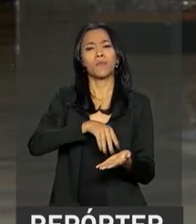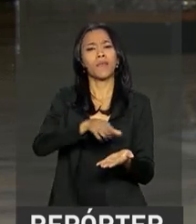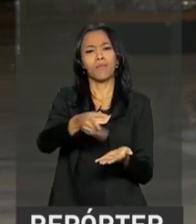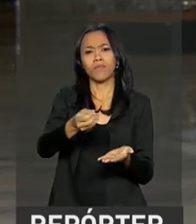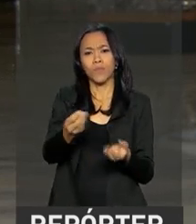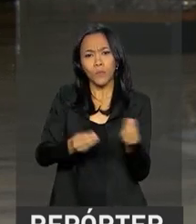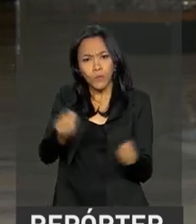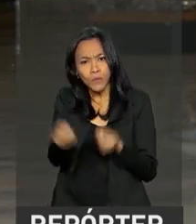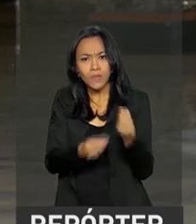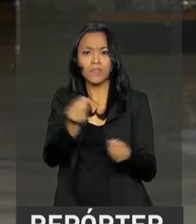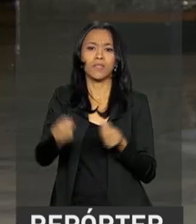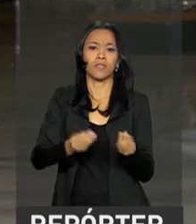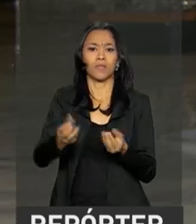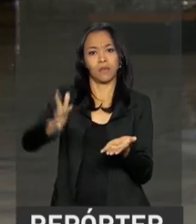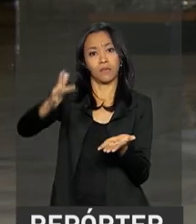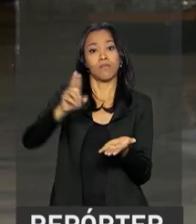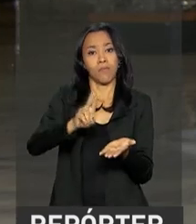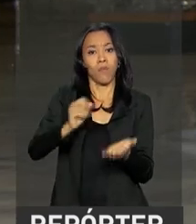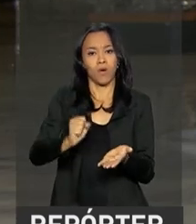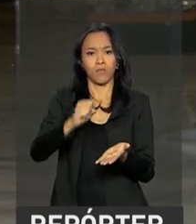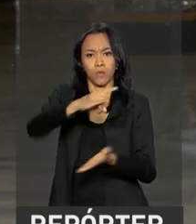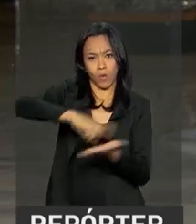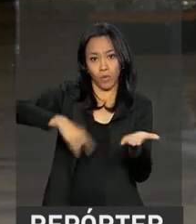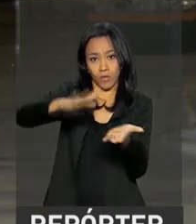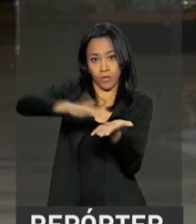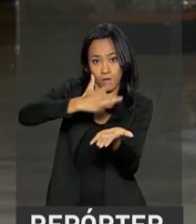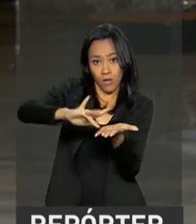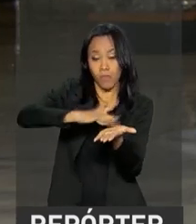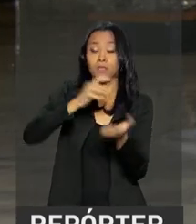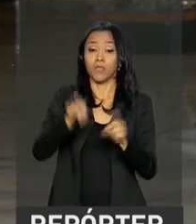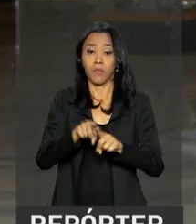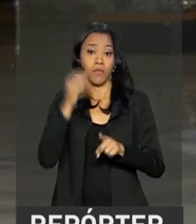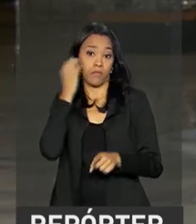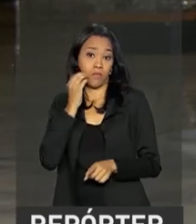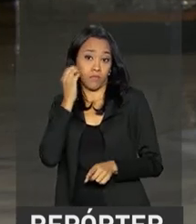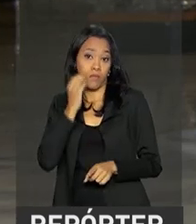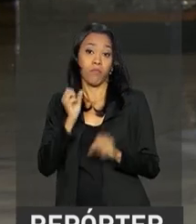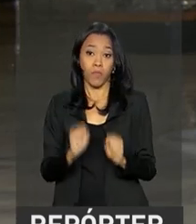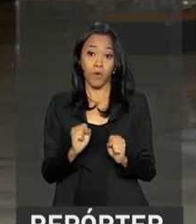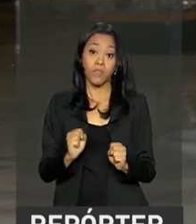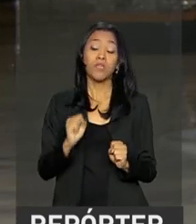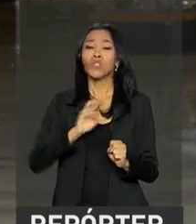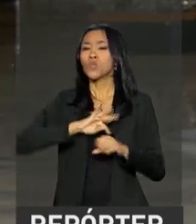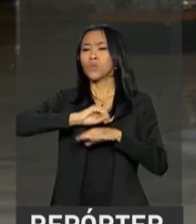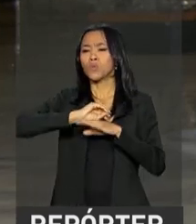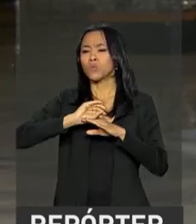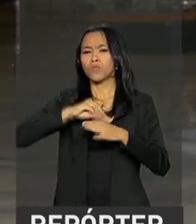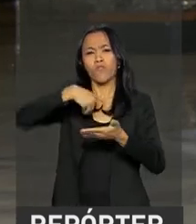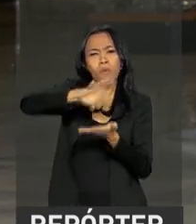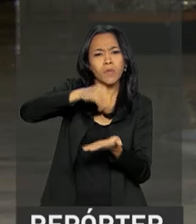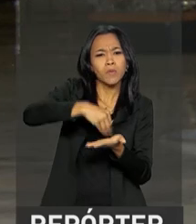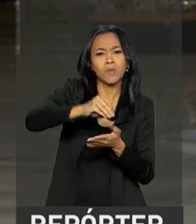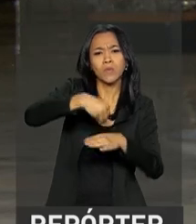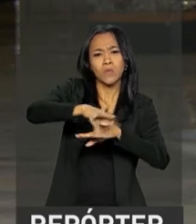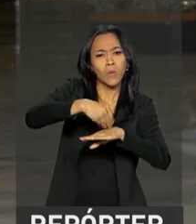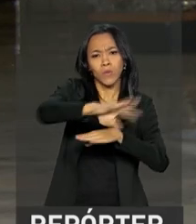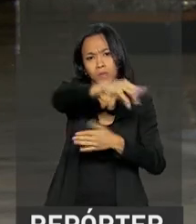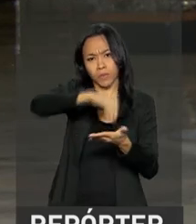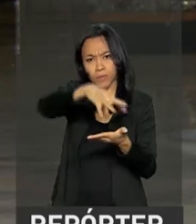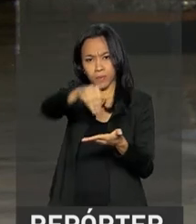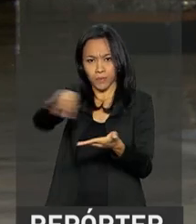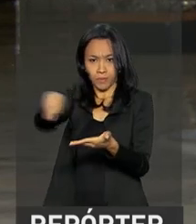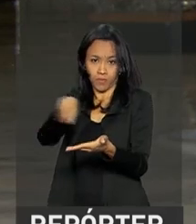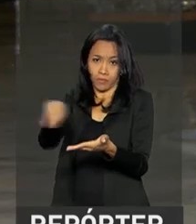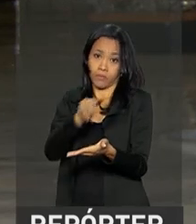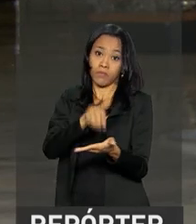meio de aplicativo para tablets e smartphones e vai reunir as informações do cidadão como o título de eleitor. A base